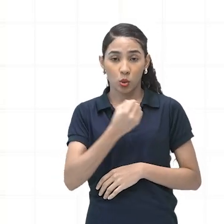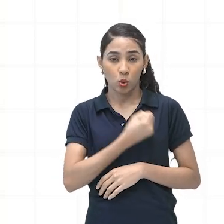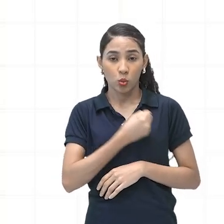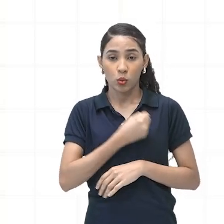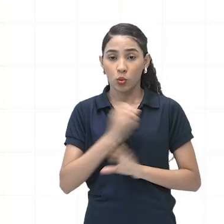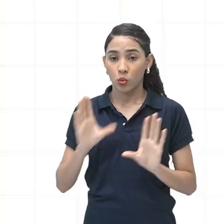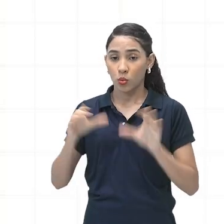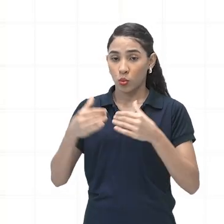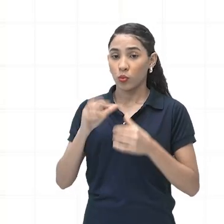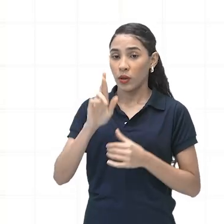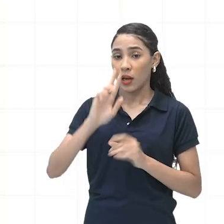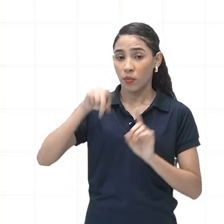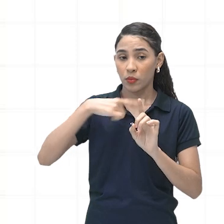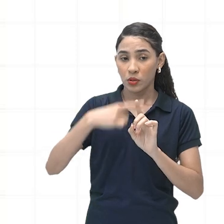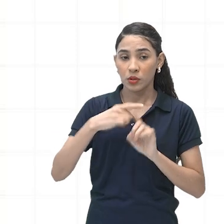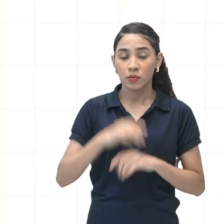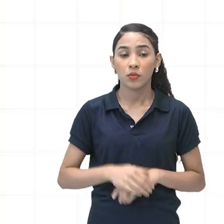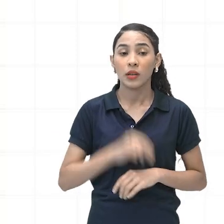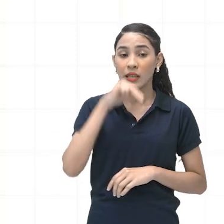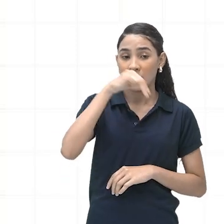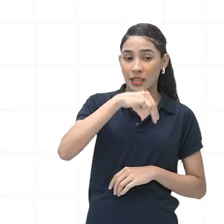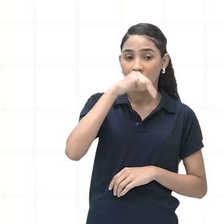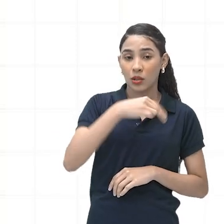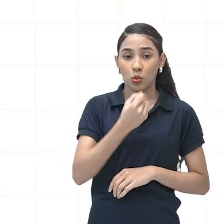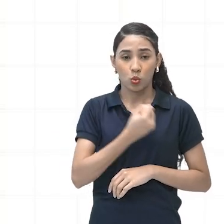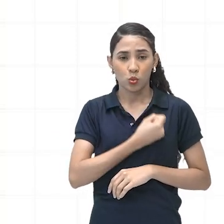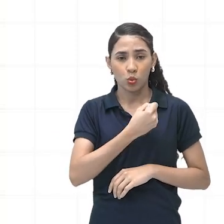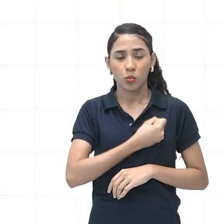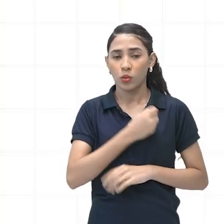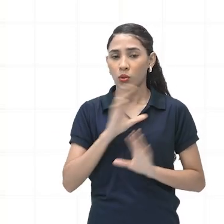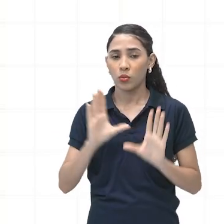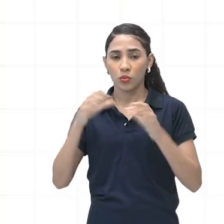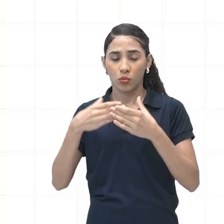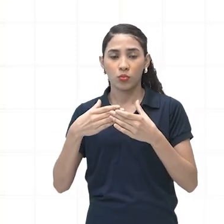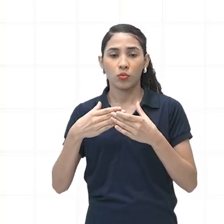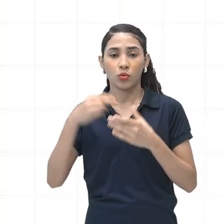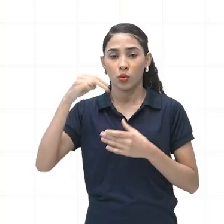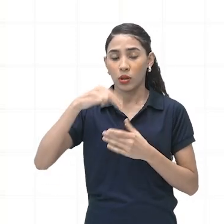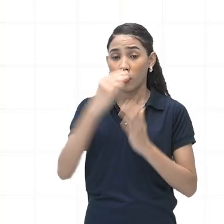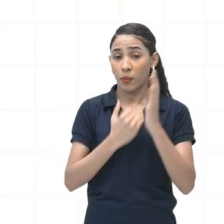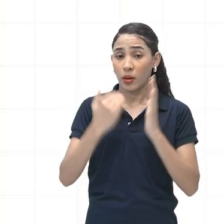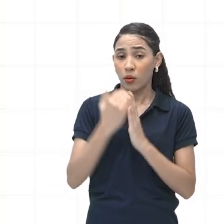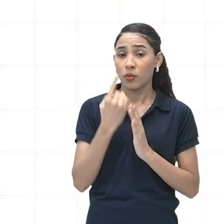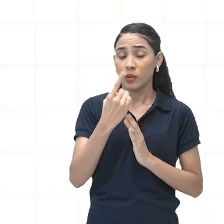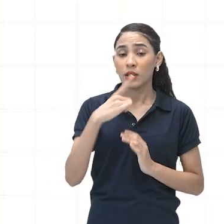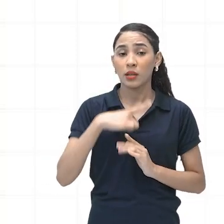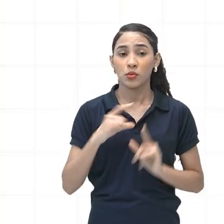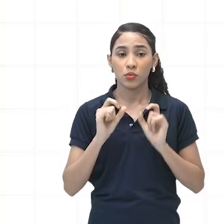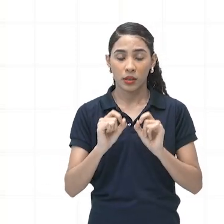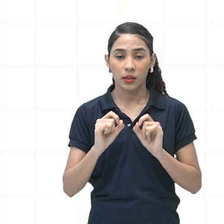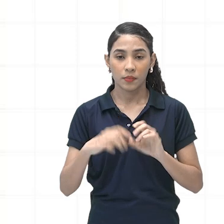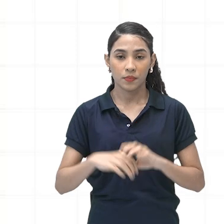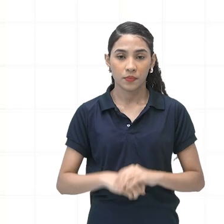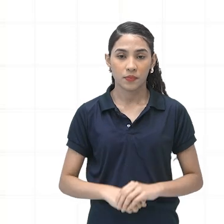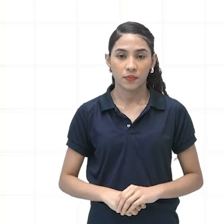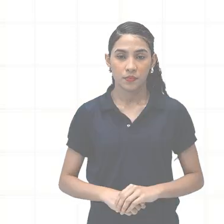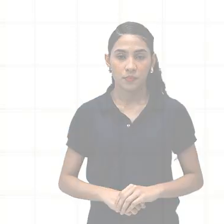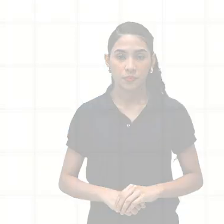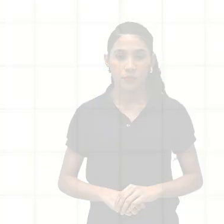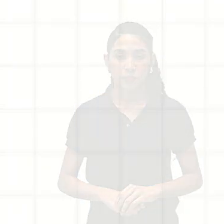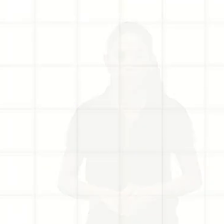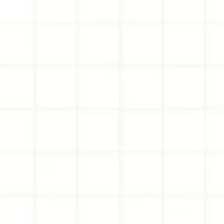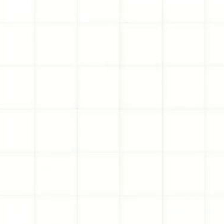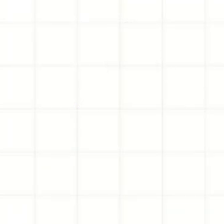reais positivos e N um número natural maior do que 1, temos que. Então, toda vez que eu